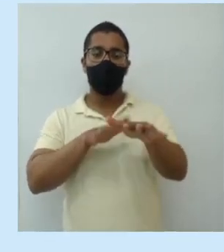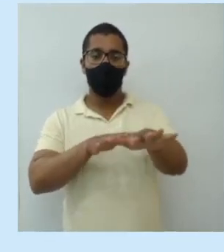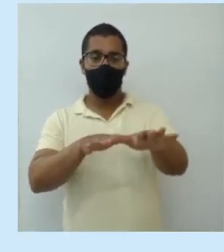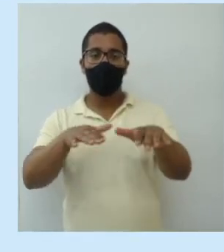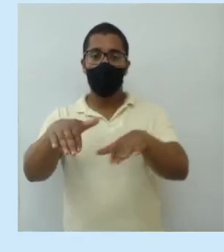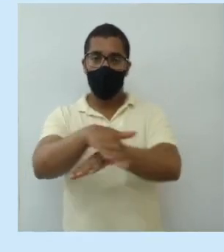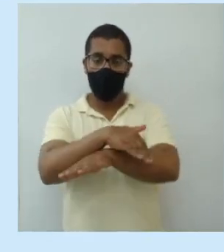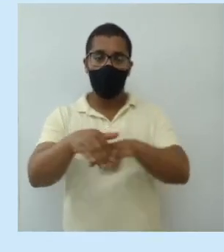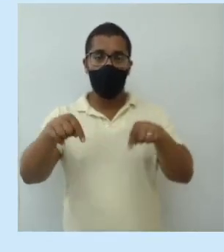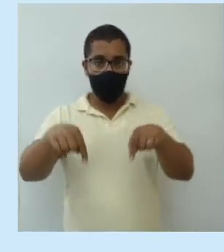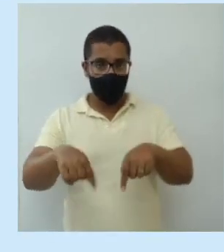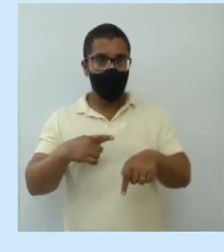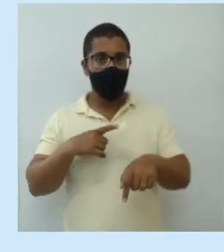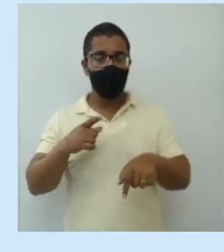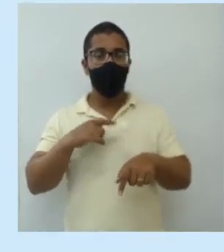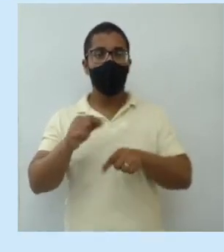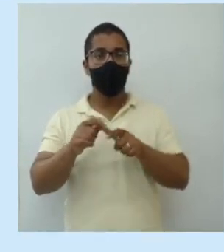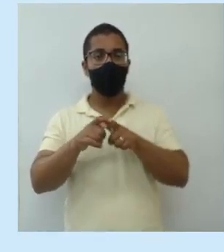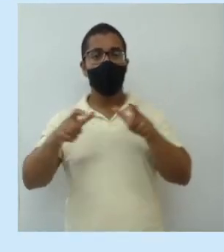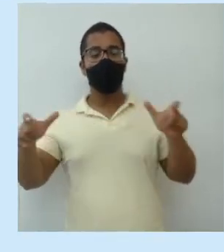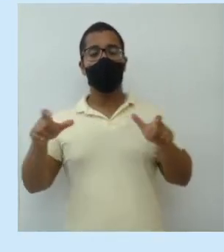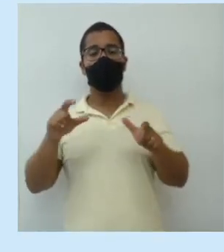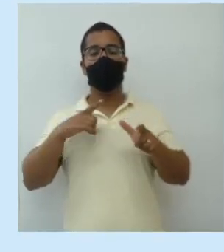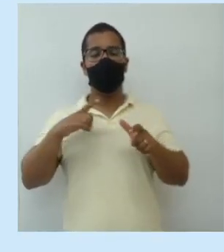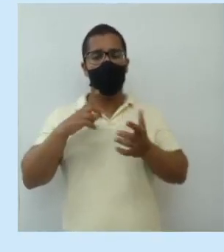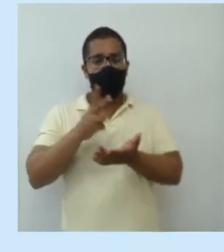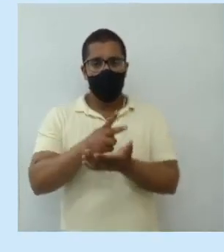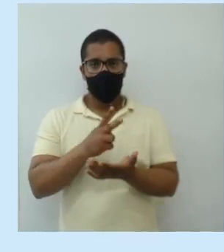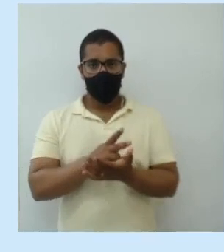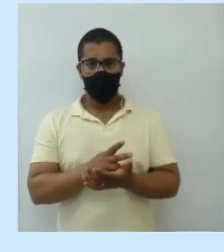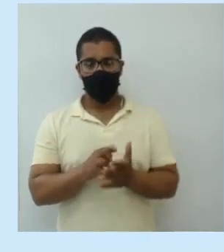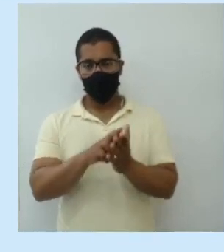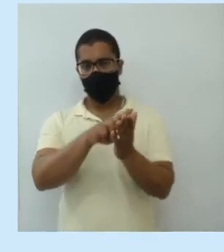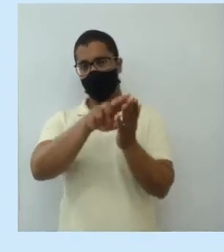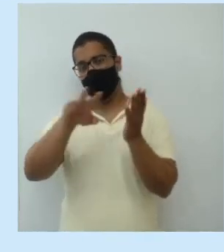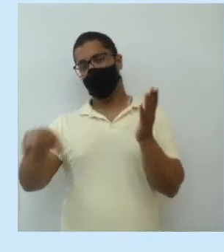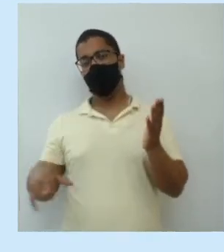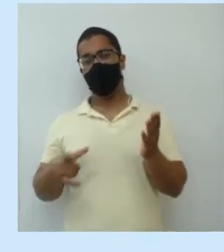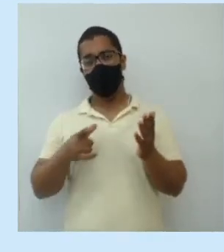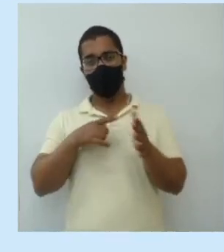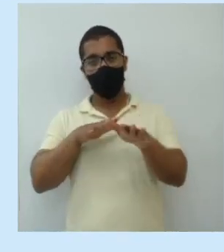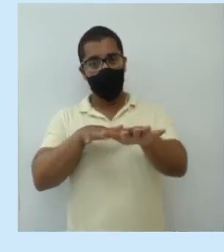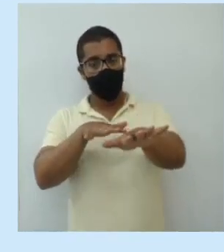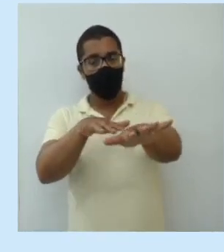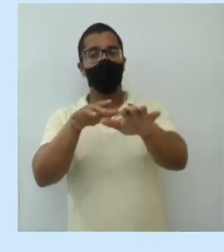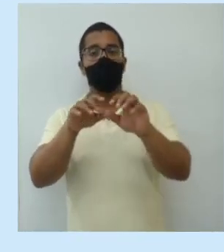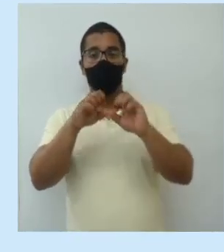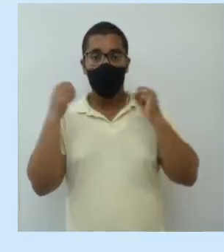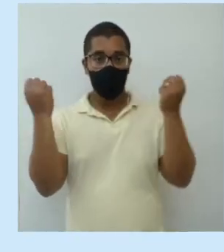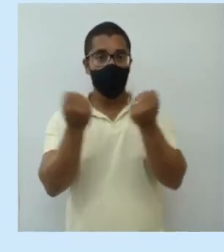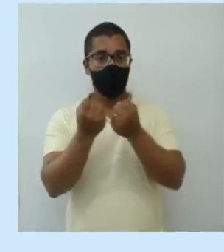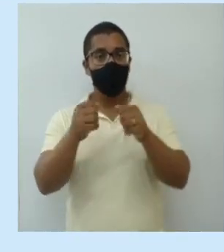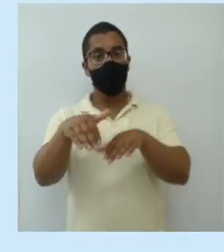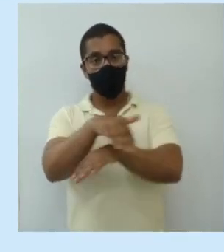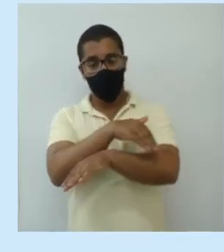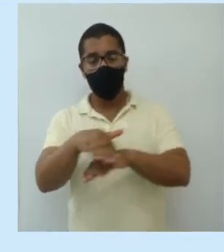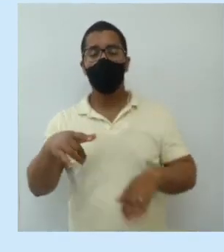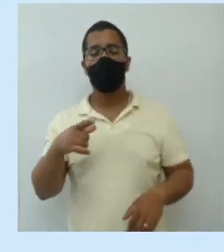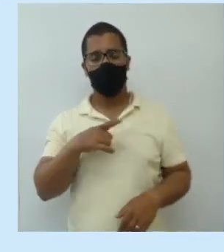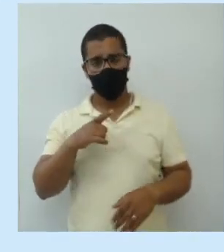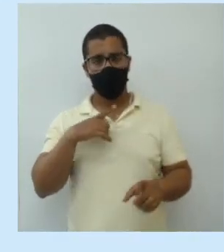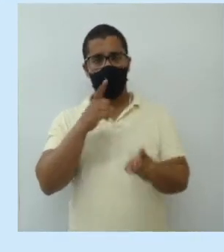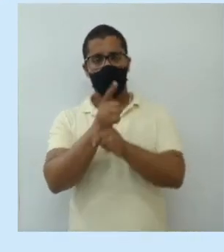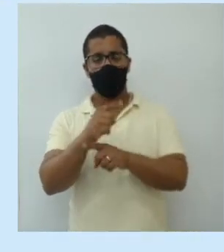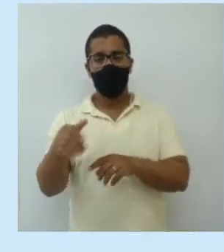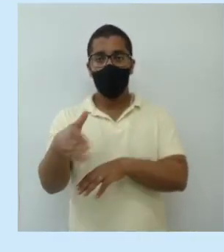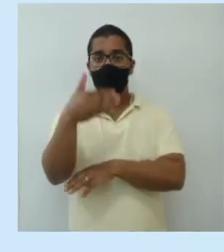na atualidade nós temos um crescimento cada vez, uma diversidade cada vez enorme de movimentos sociais que vão ter como